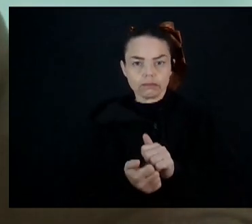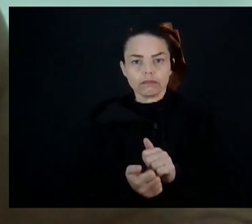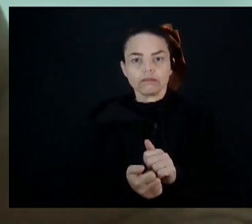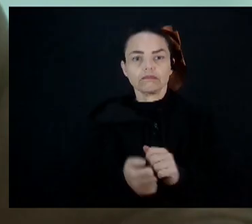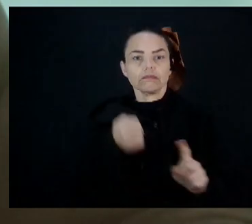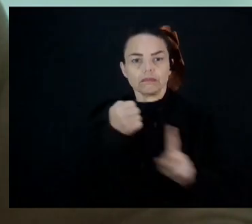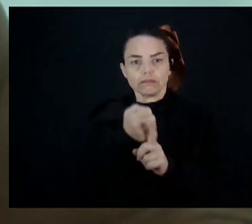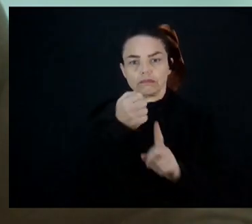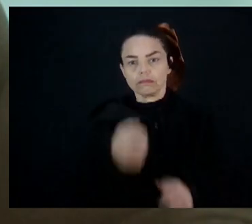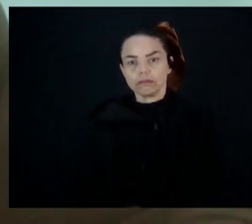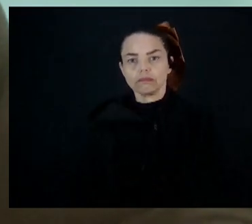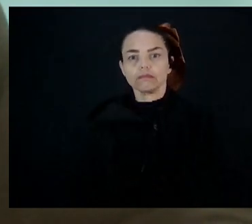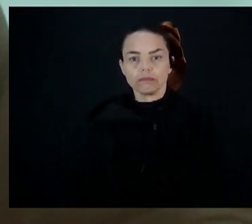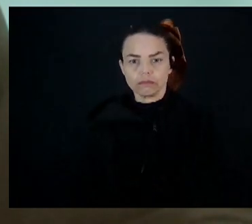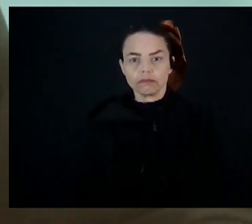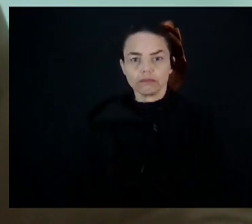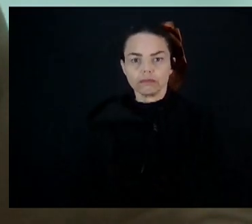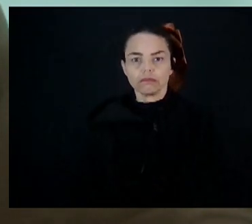né, de alta